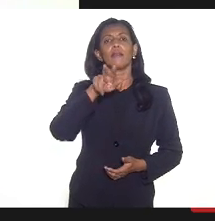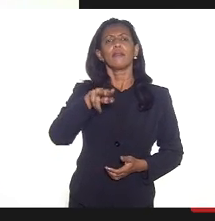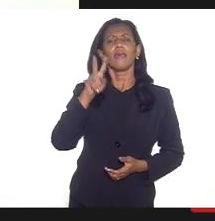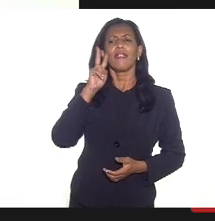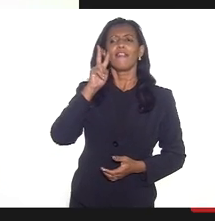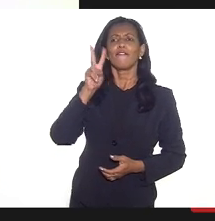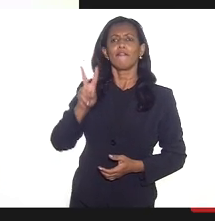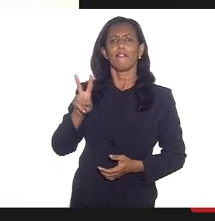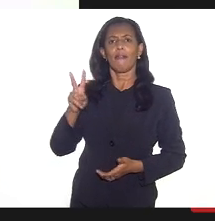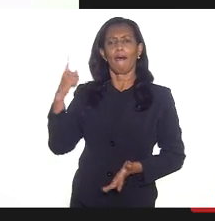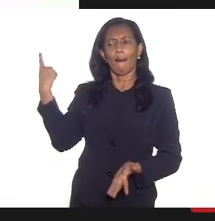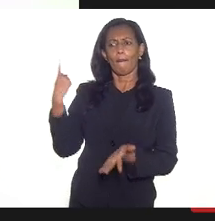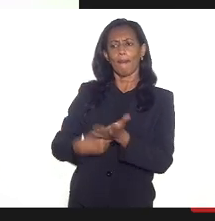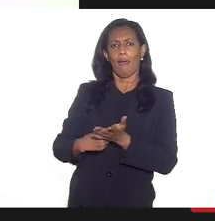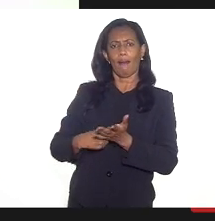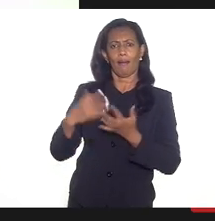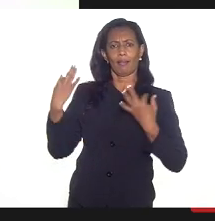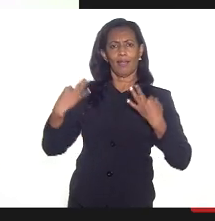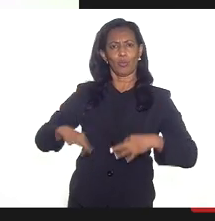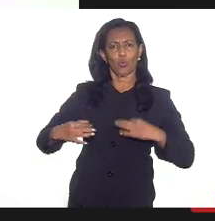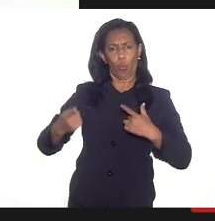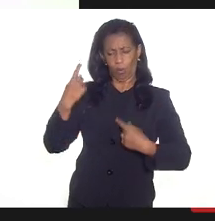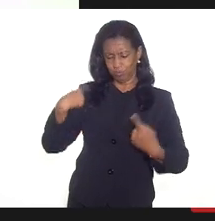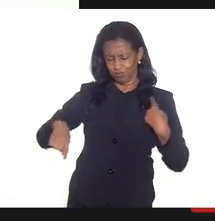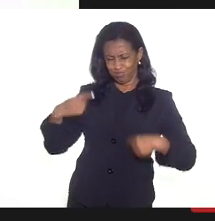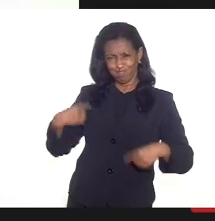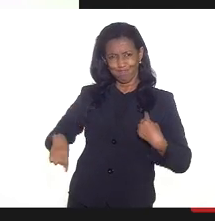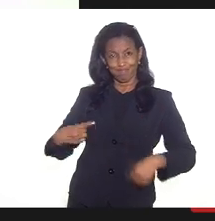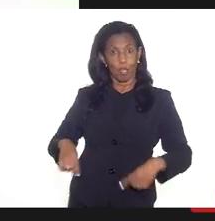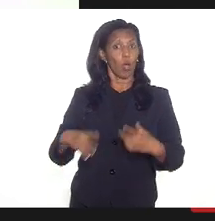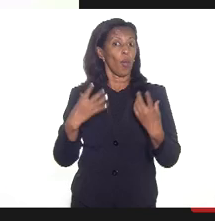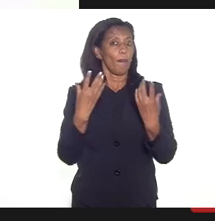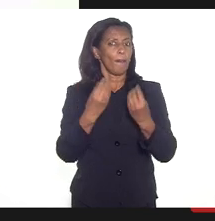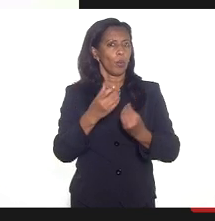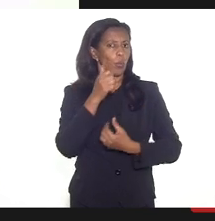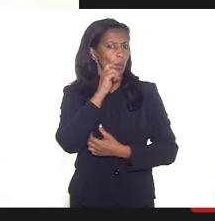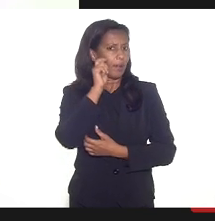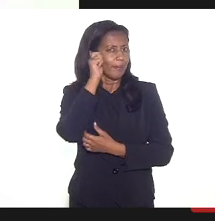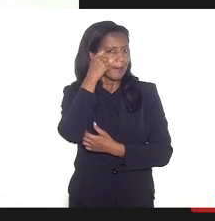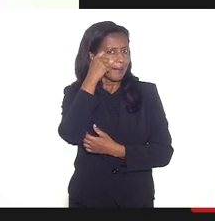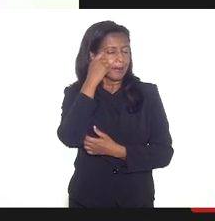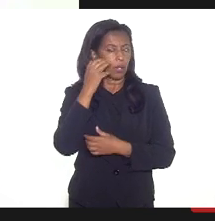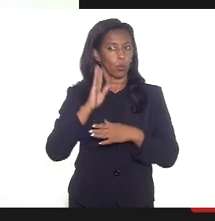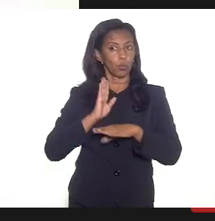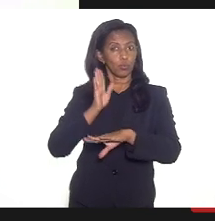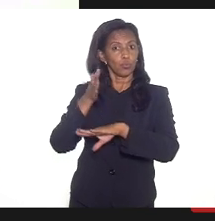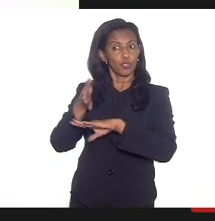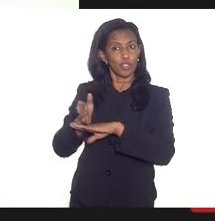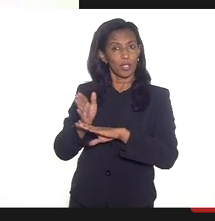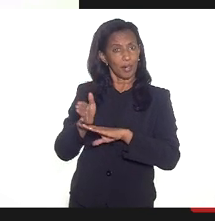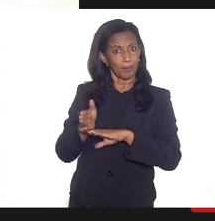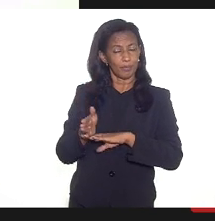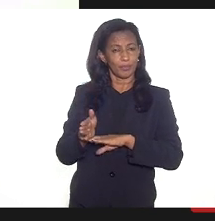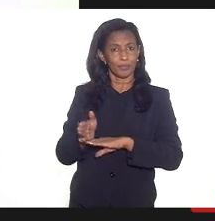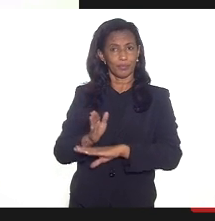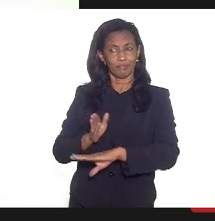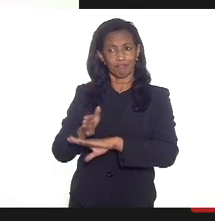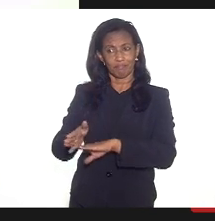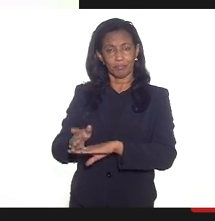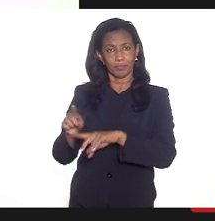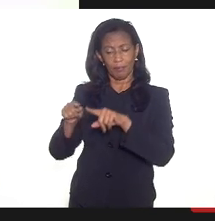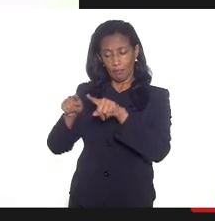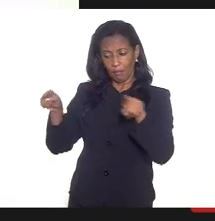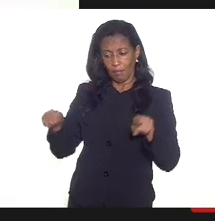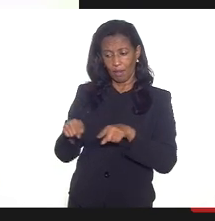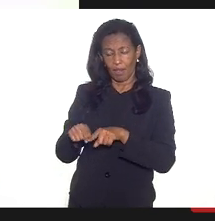Marcas da Nossa Dor. Porque muitas de nós, mulheres negras, quando chegamos no